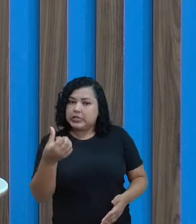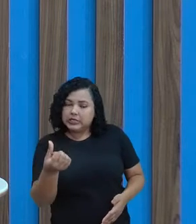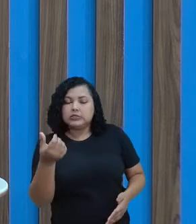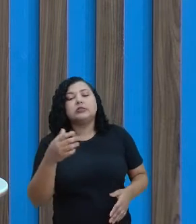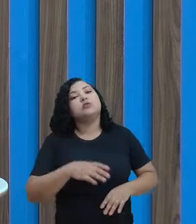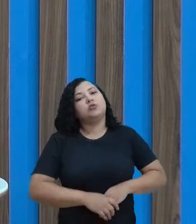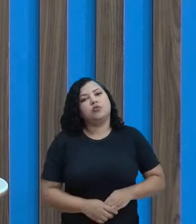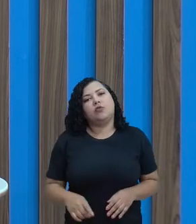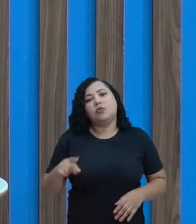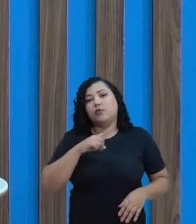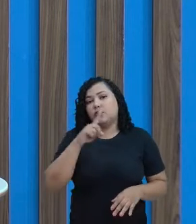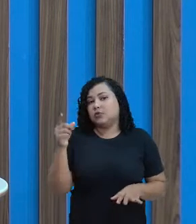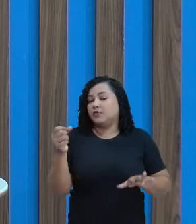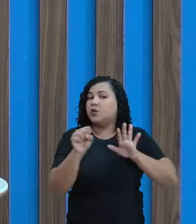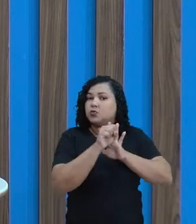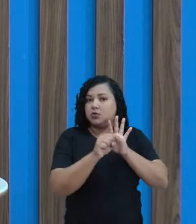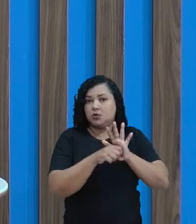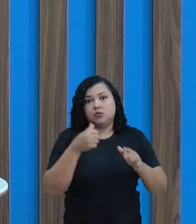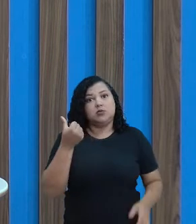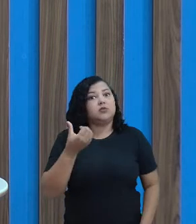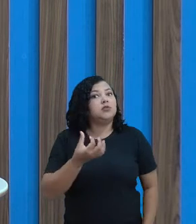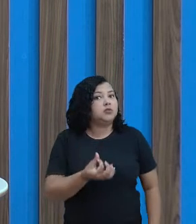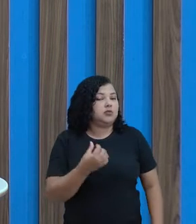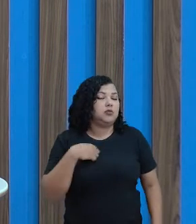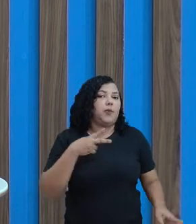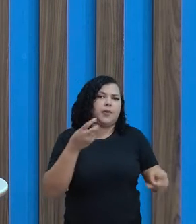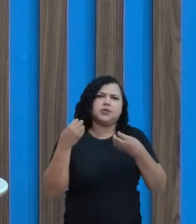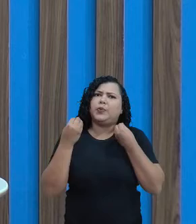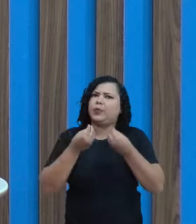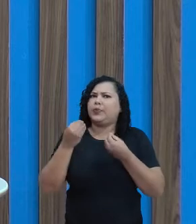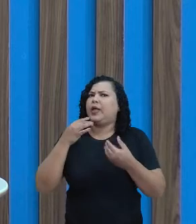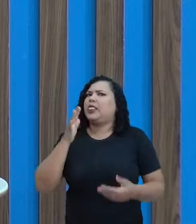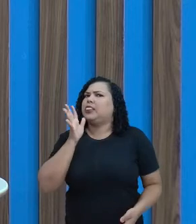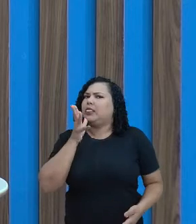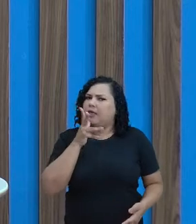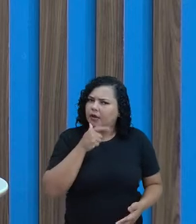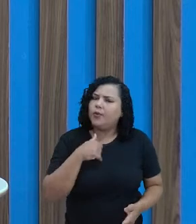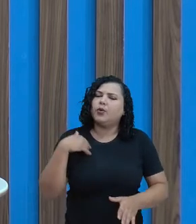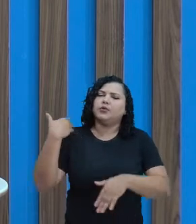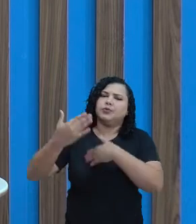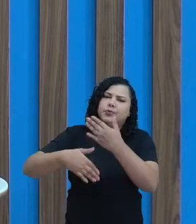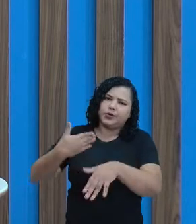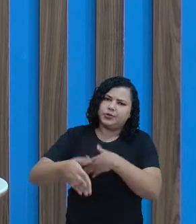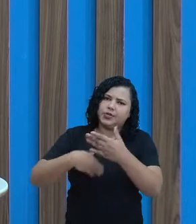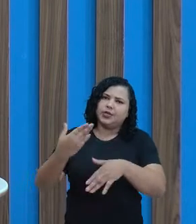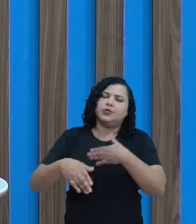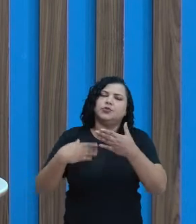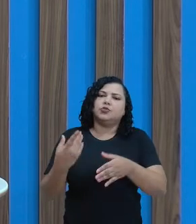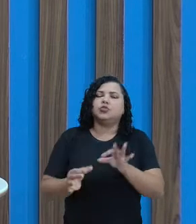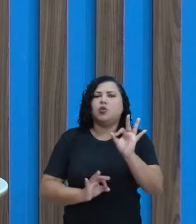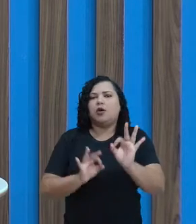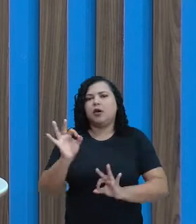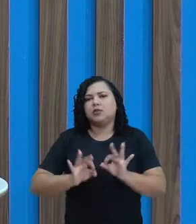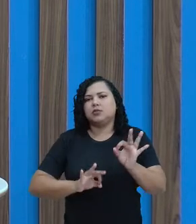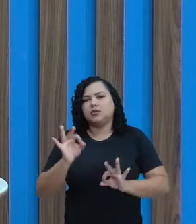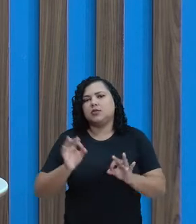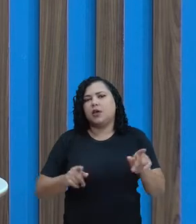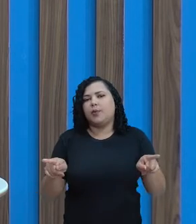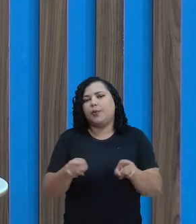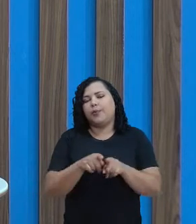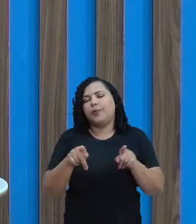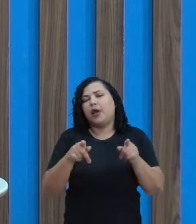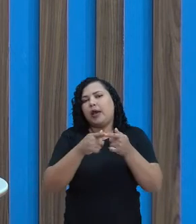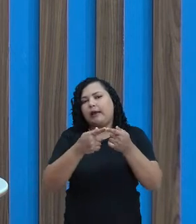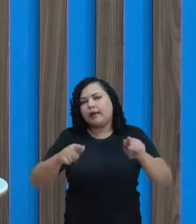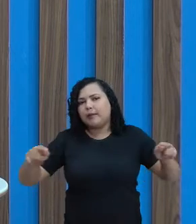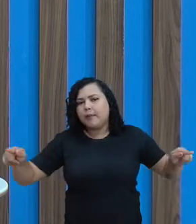1536. Então, vocês vejam como demorou esse processo de estabelecer um código, que a gramática é